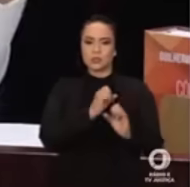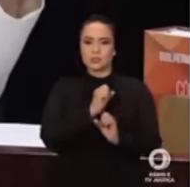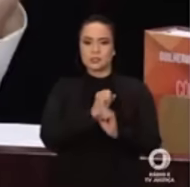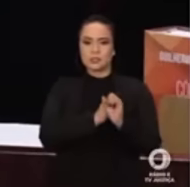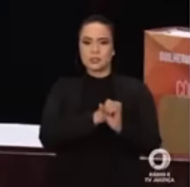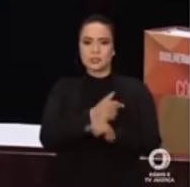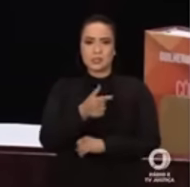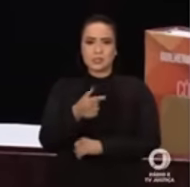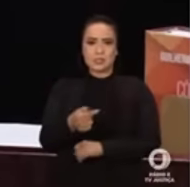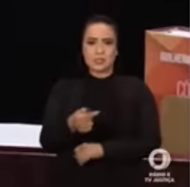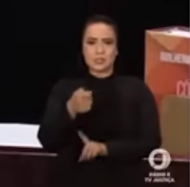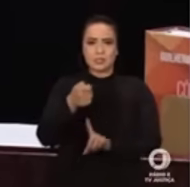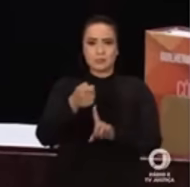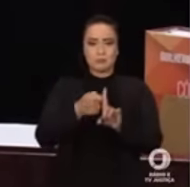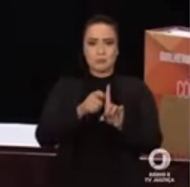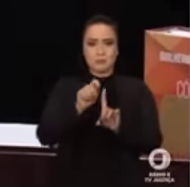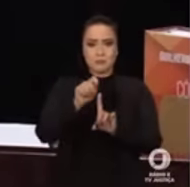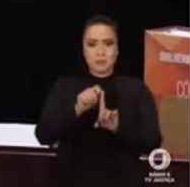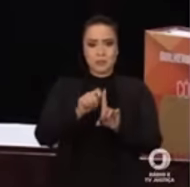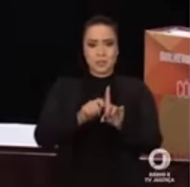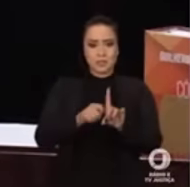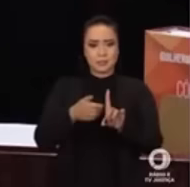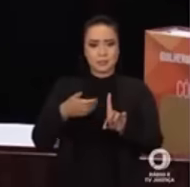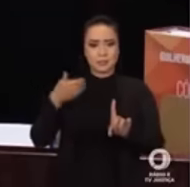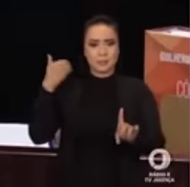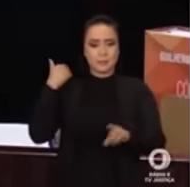7 meses daquela